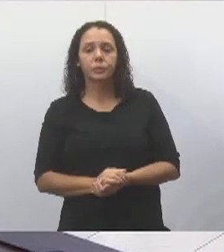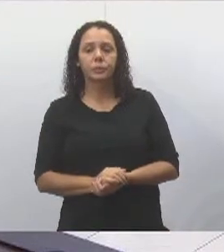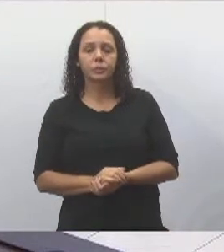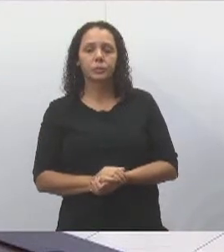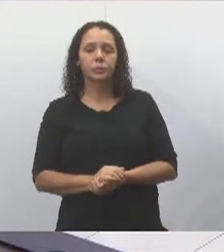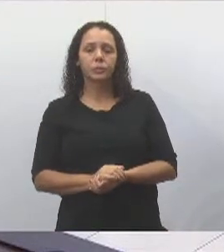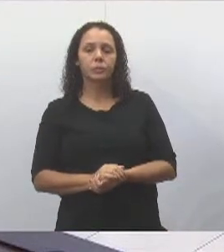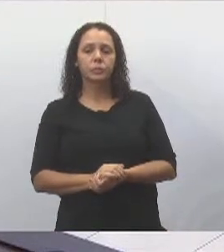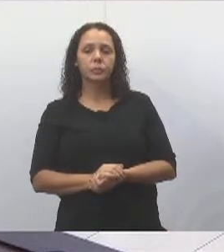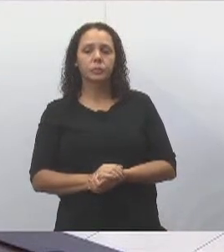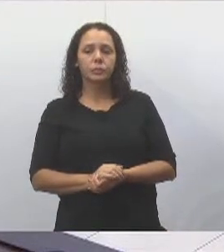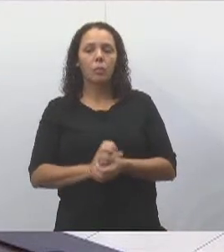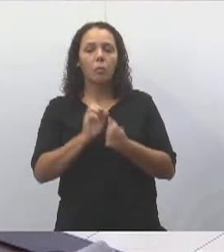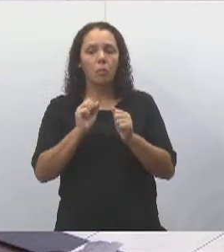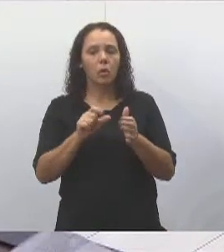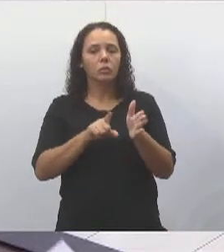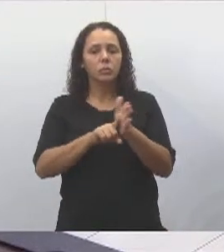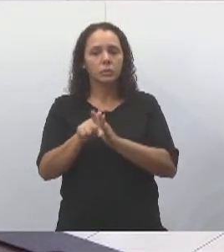Então, a palavra está aberta.